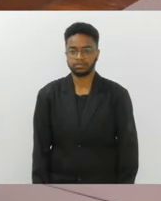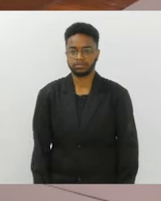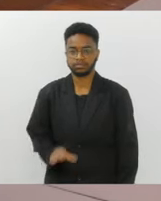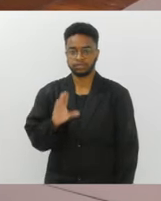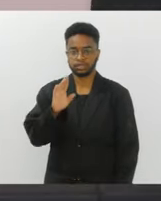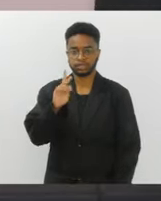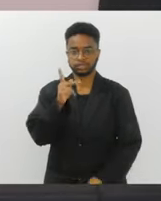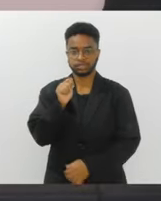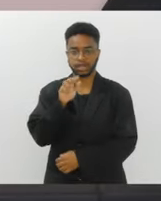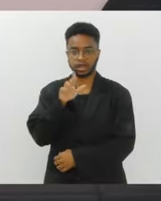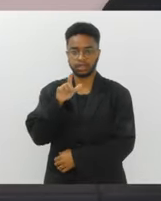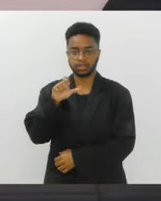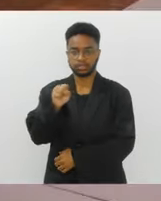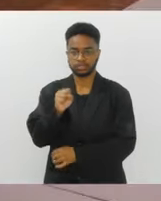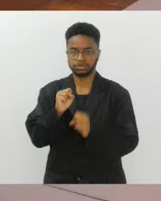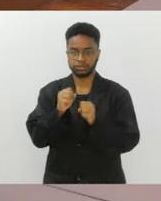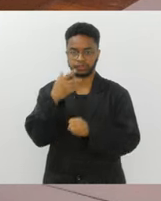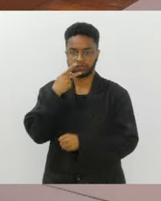Charles.